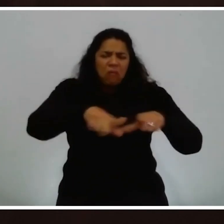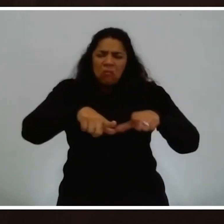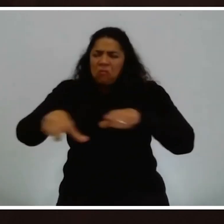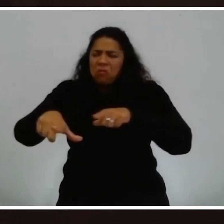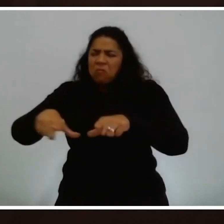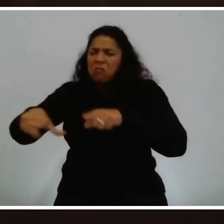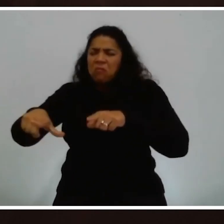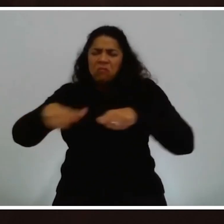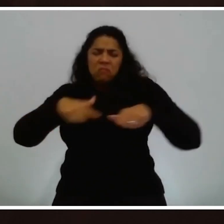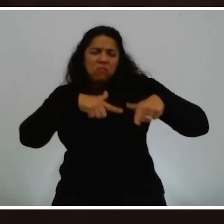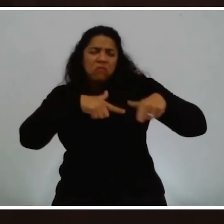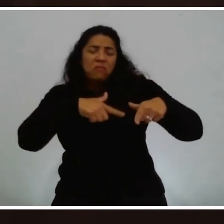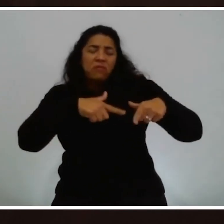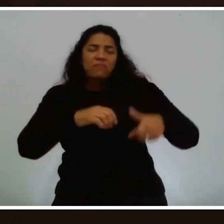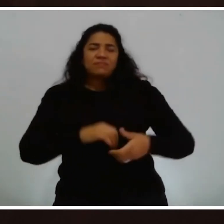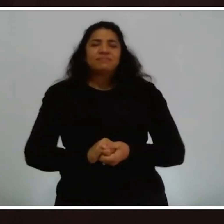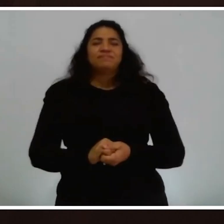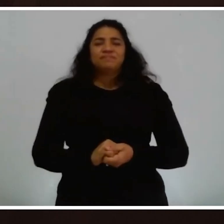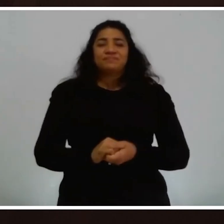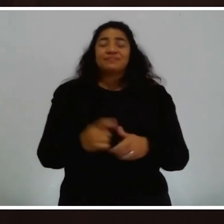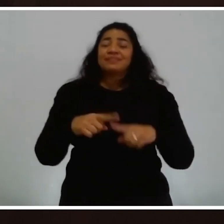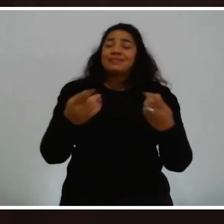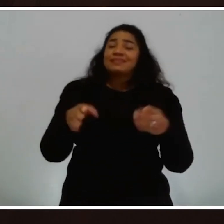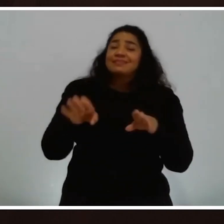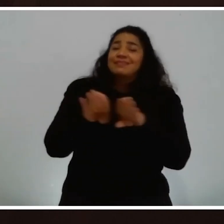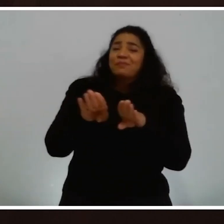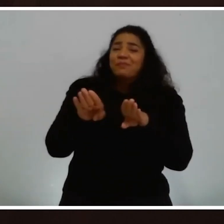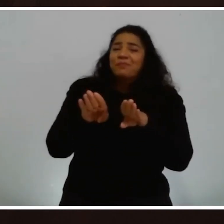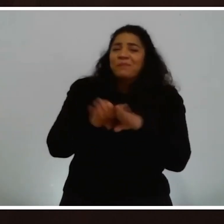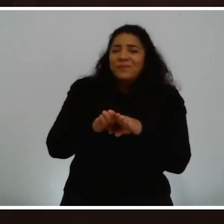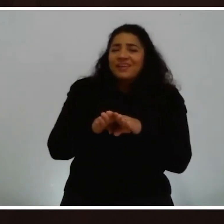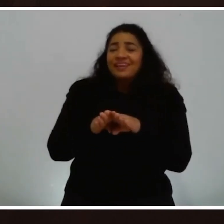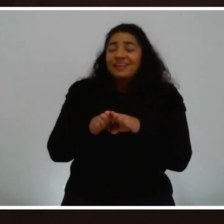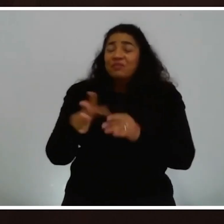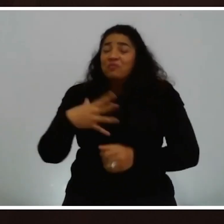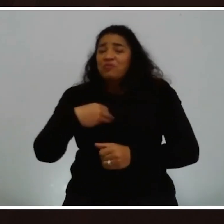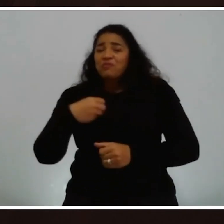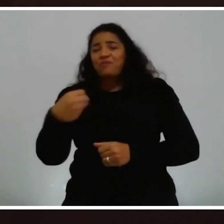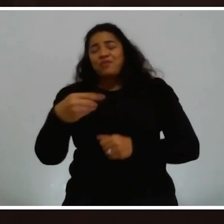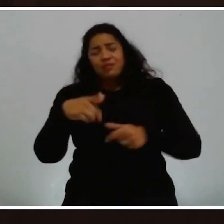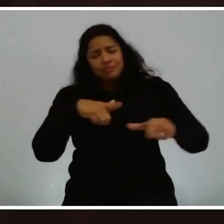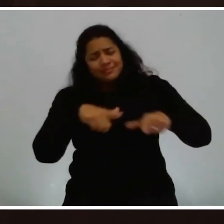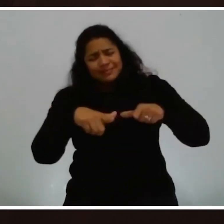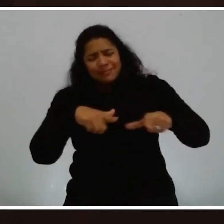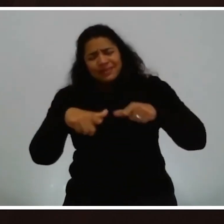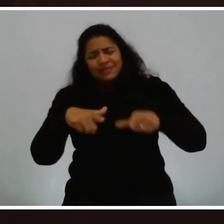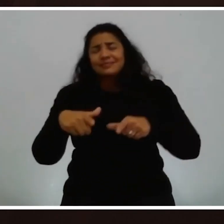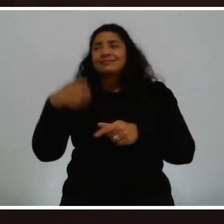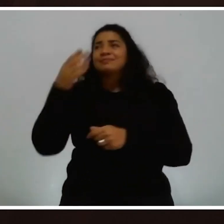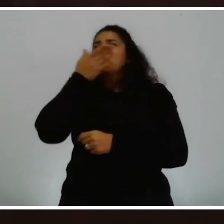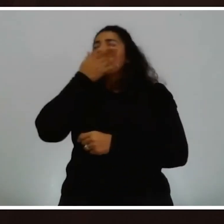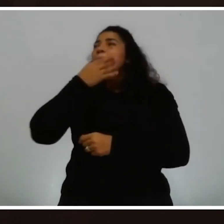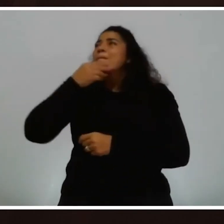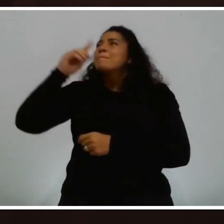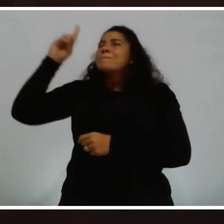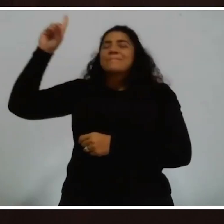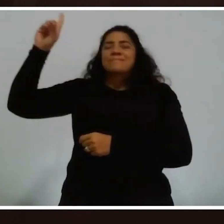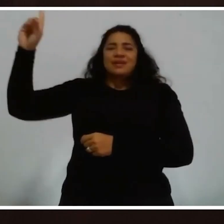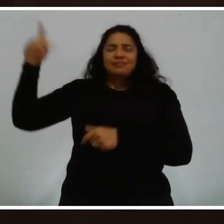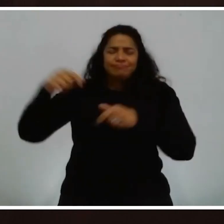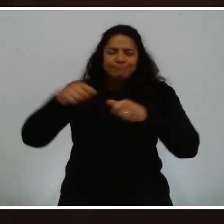trabalhando, na essência, Deus Pai está trabalhando, o Espírito Santo está trabalhando, não é isso? Irmãos, é assim que nós cremos no Deus